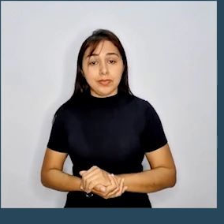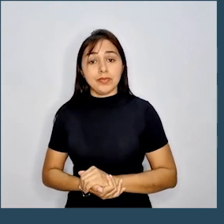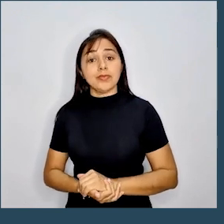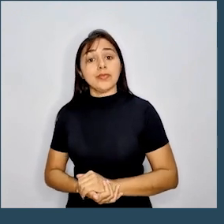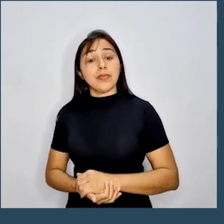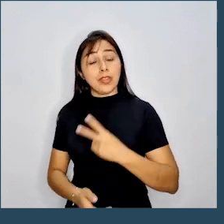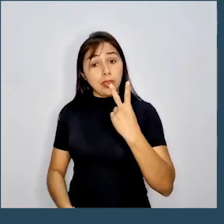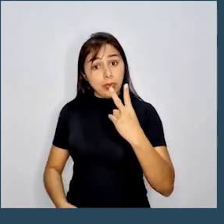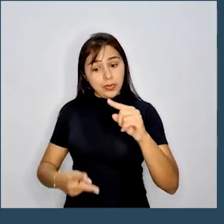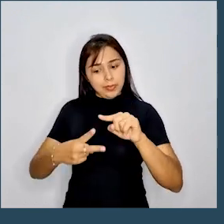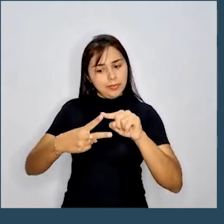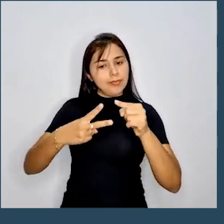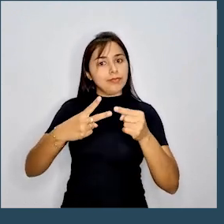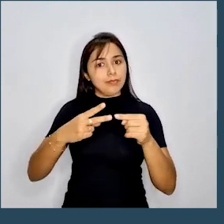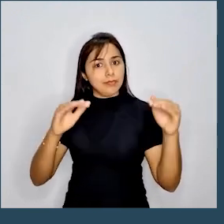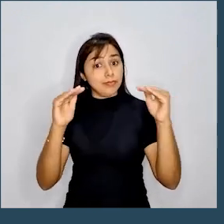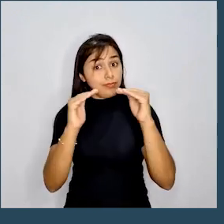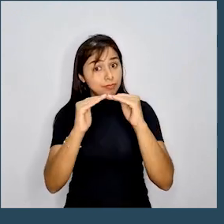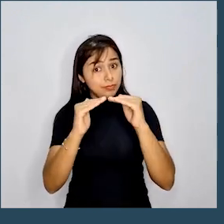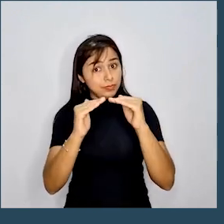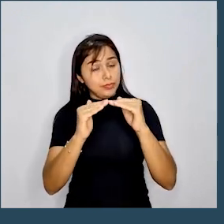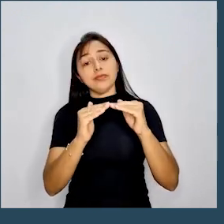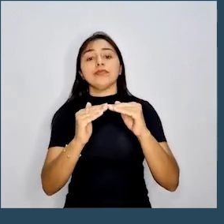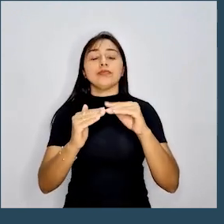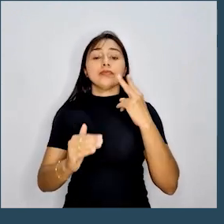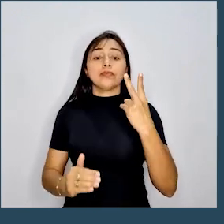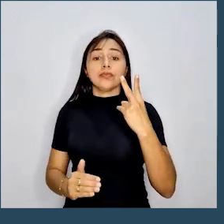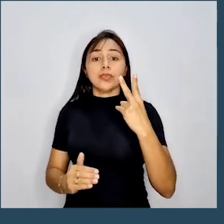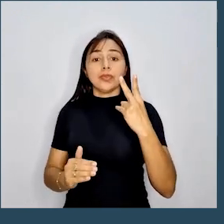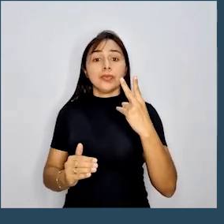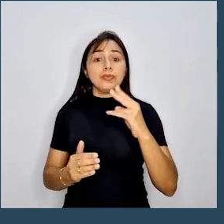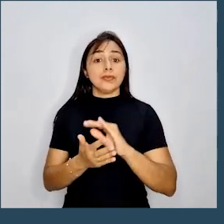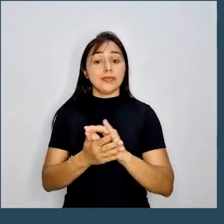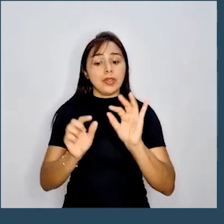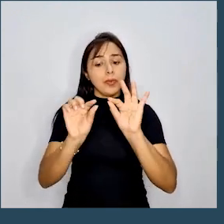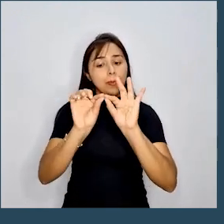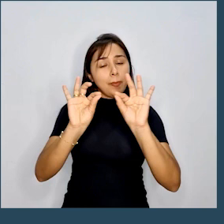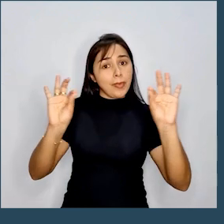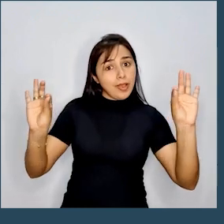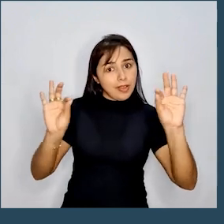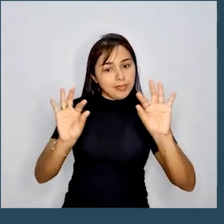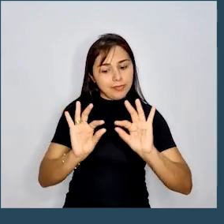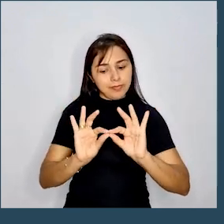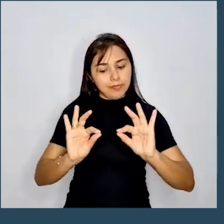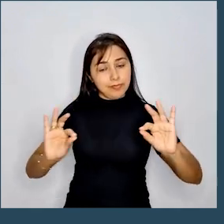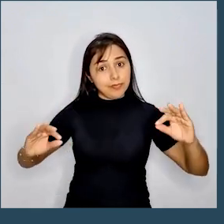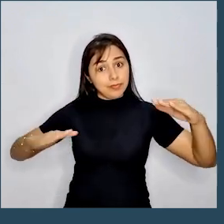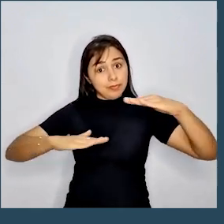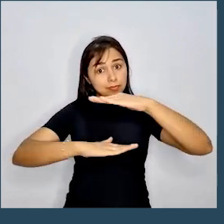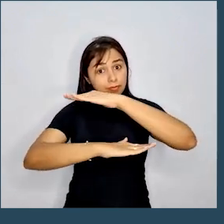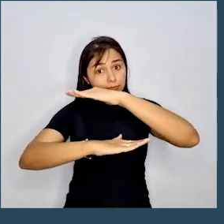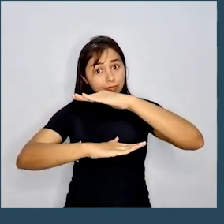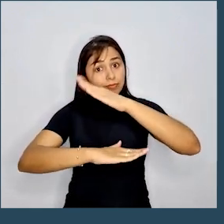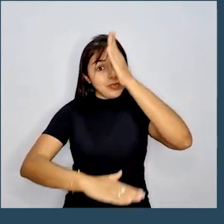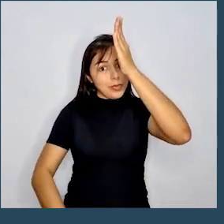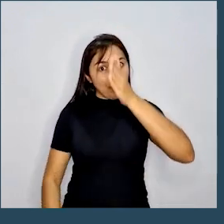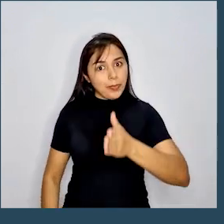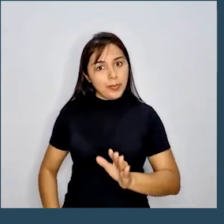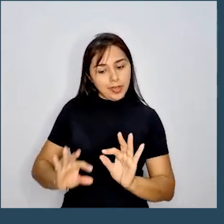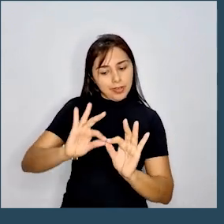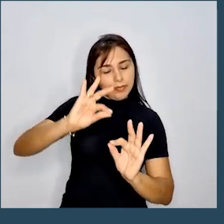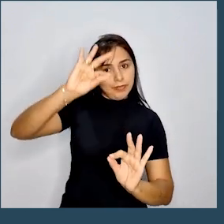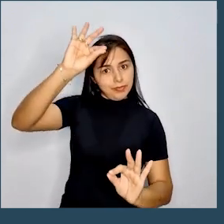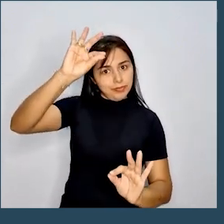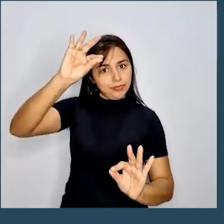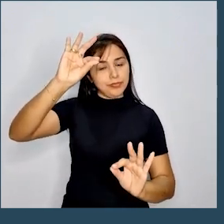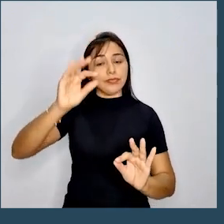ângulos correspondentes determinados por duas retas paralelas interceptadas por uma transversal, mede 2x